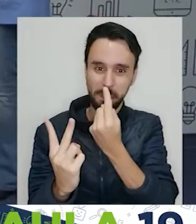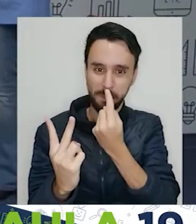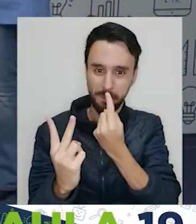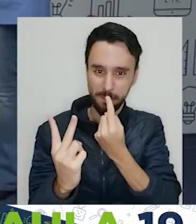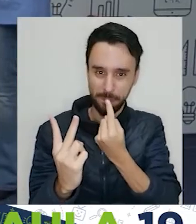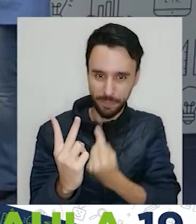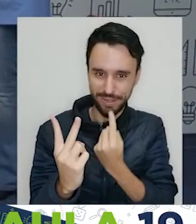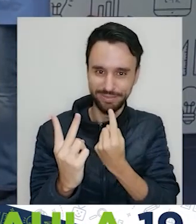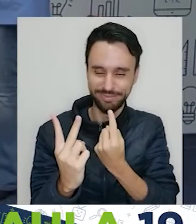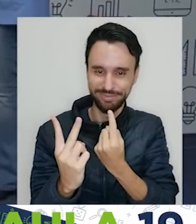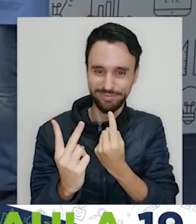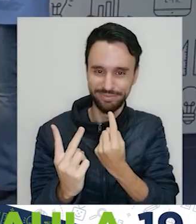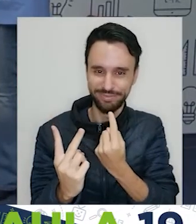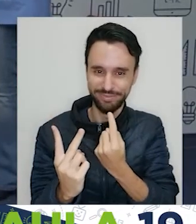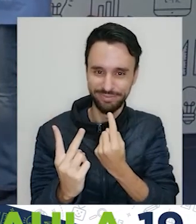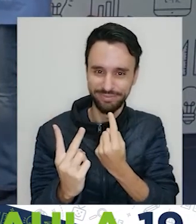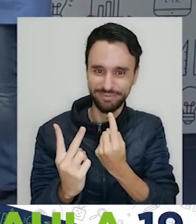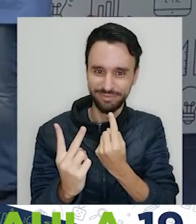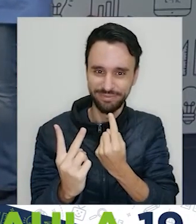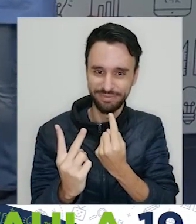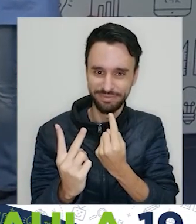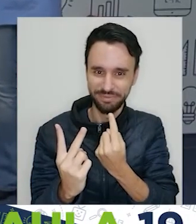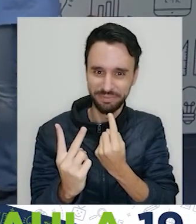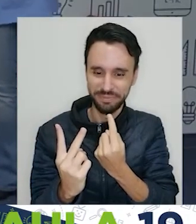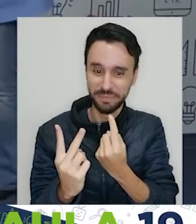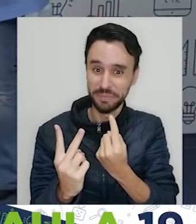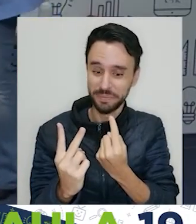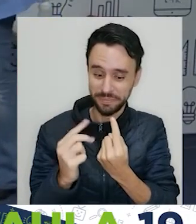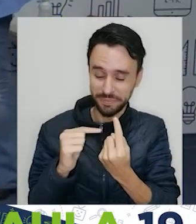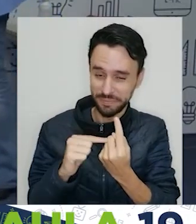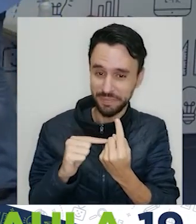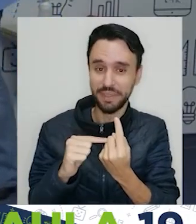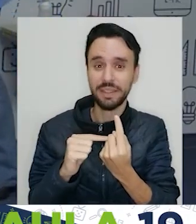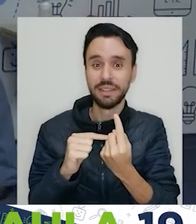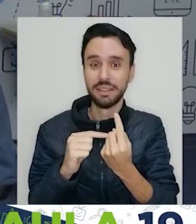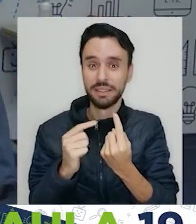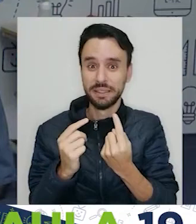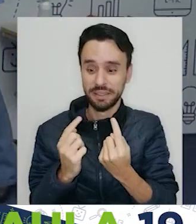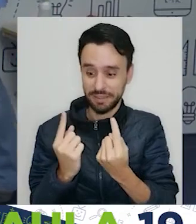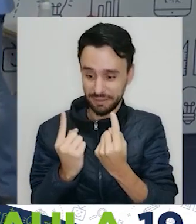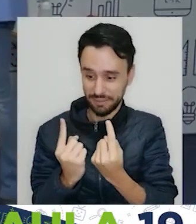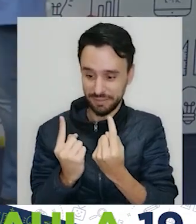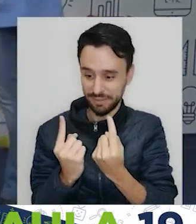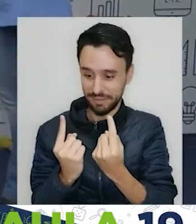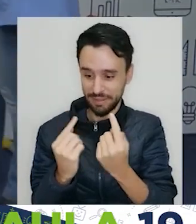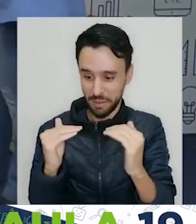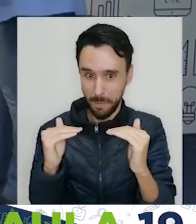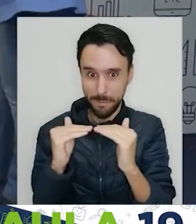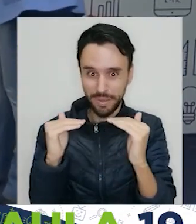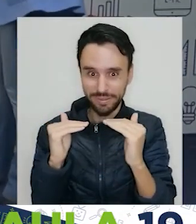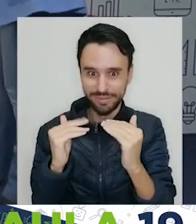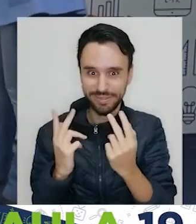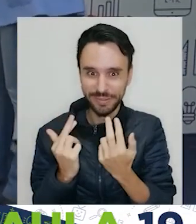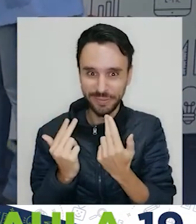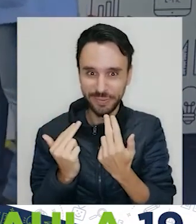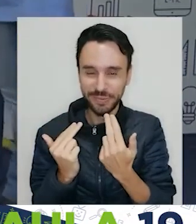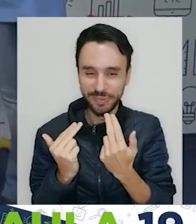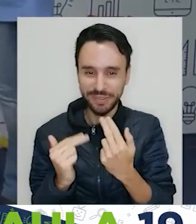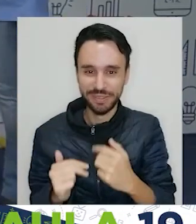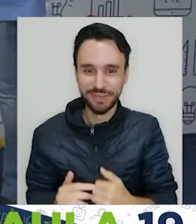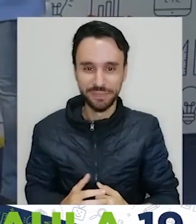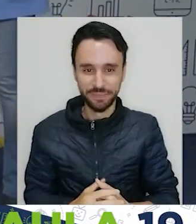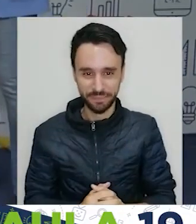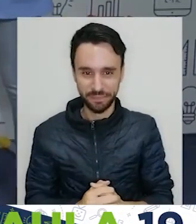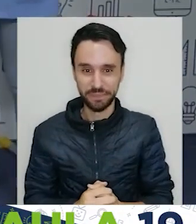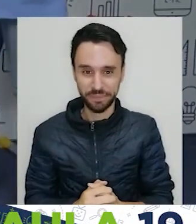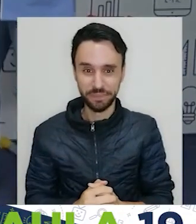aqui também a garrafinha da professora Suzy. Estamos juntas. Juntas. E